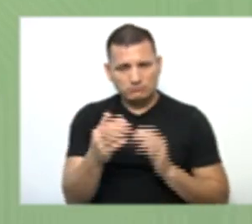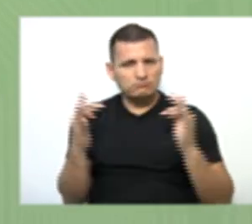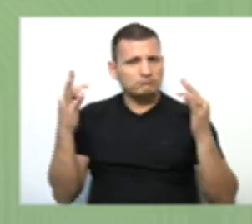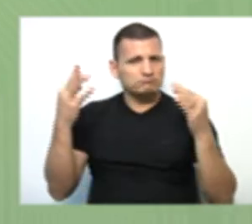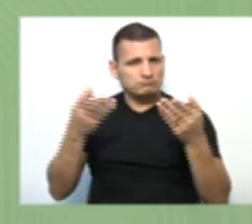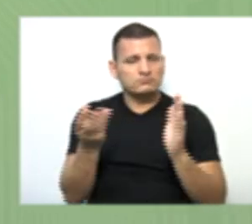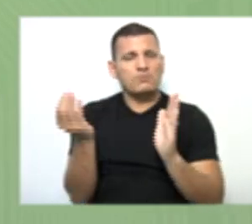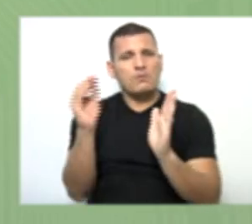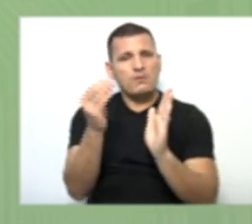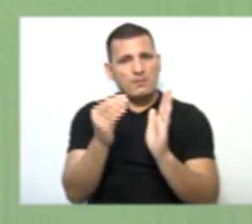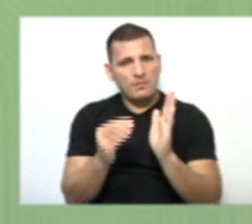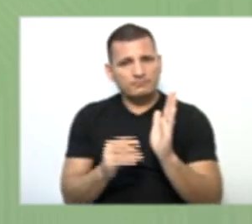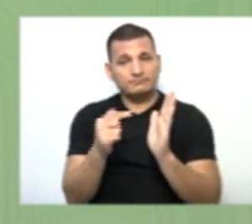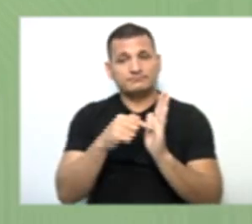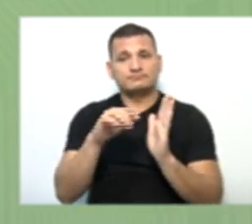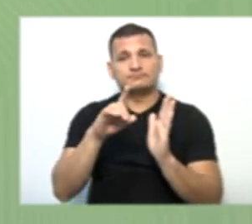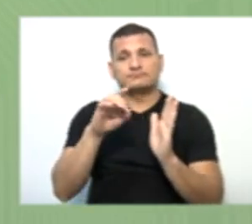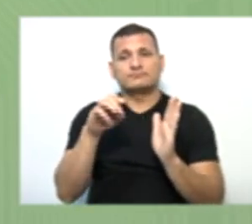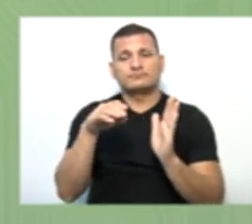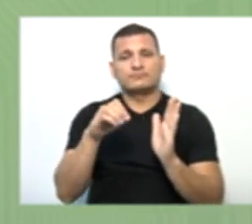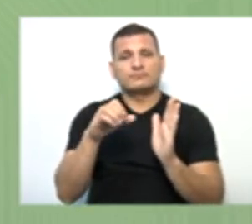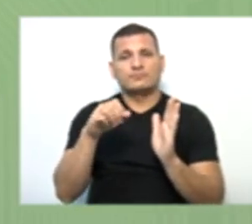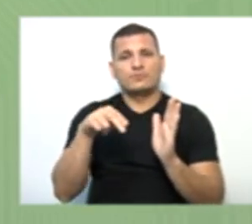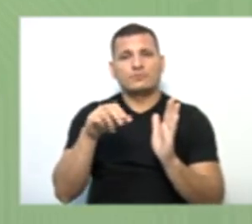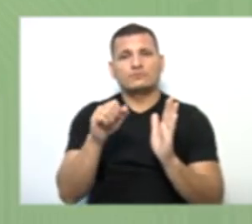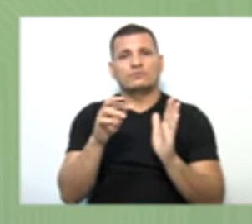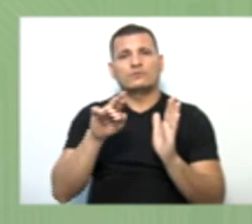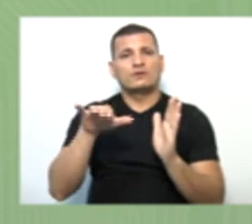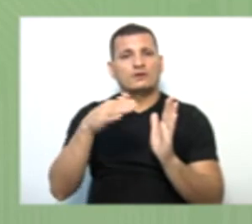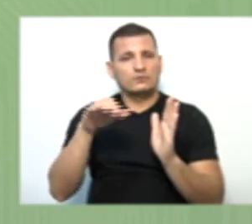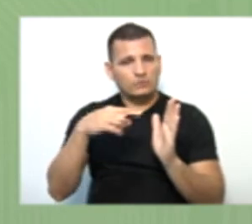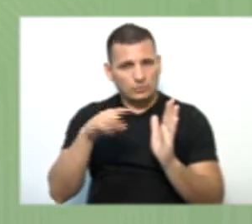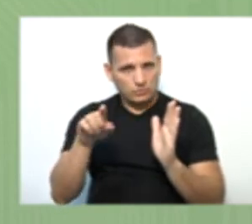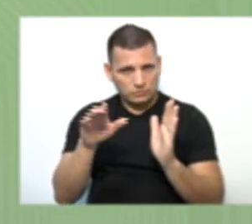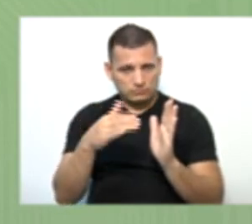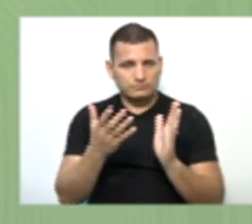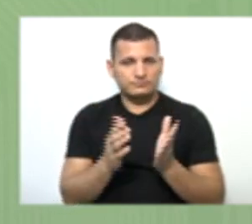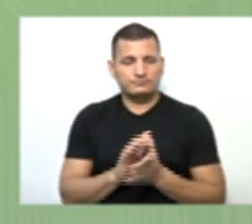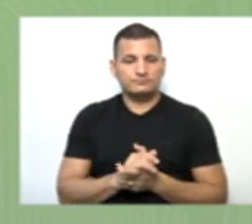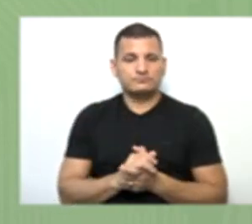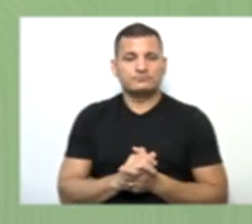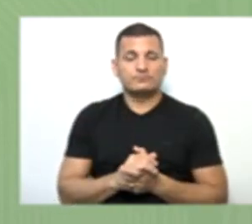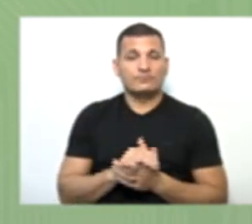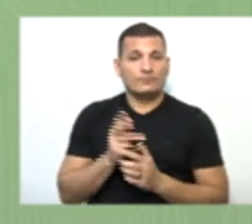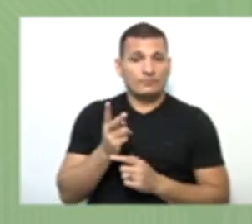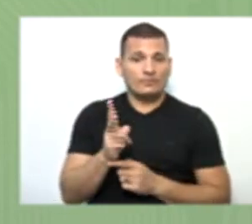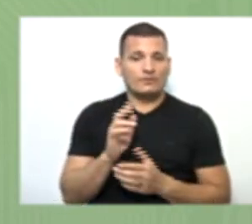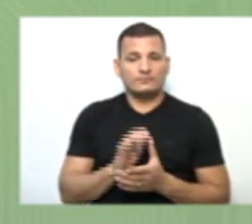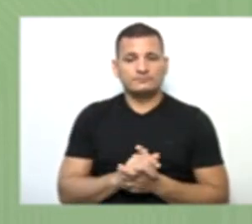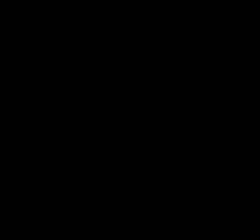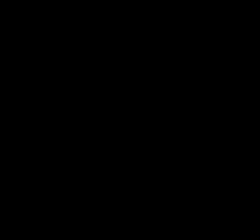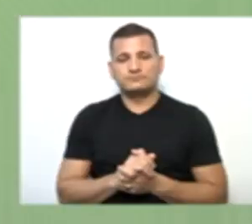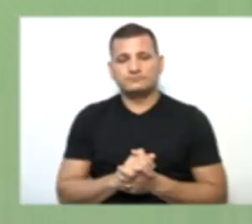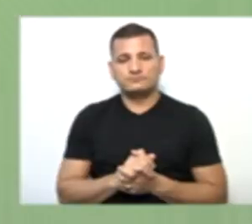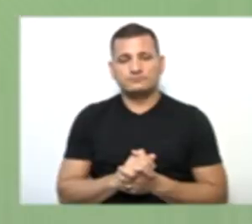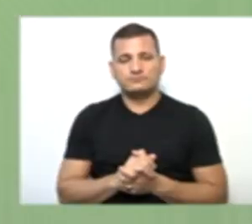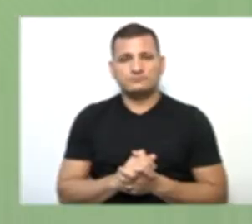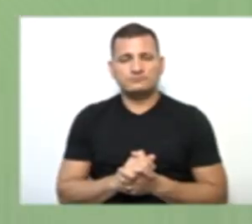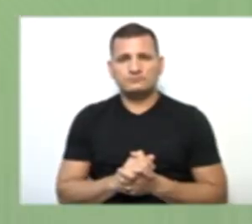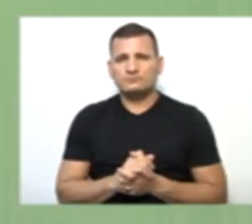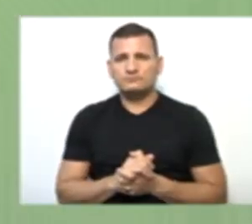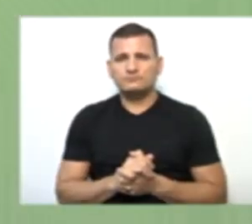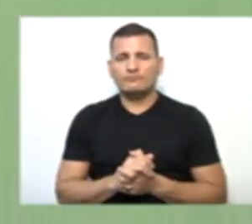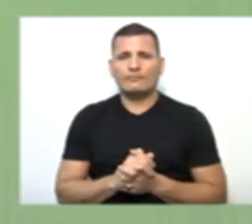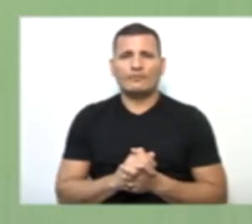demonstrado nas demonstrações contábeis. Continuando. O balanço patrimonial das entidades